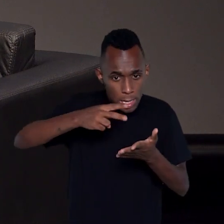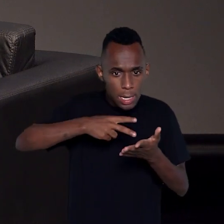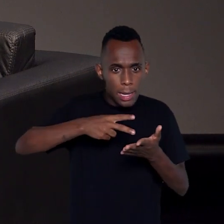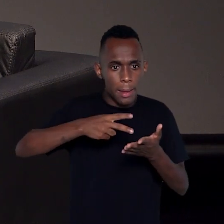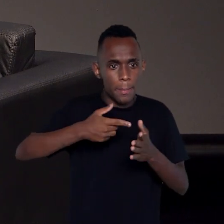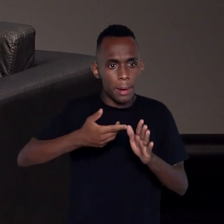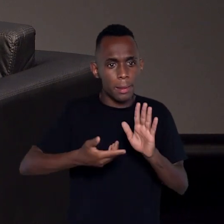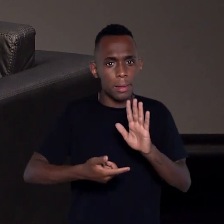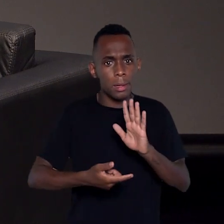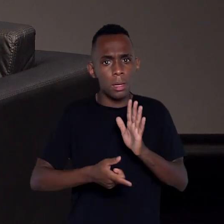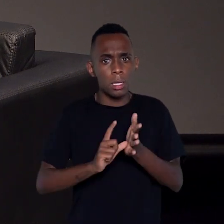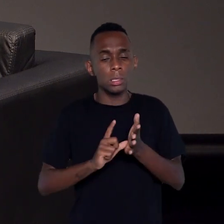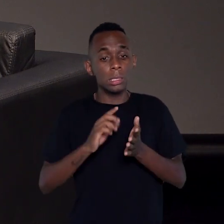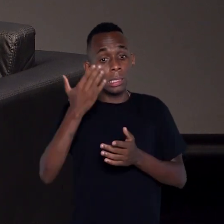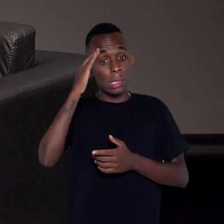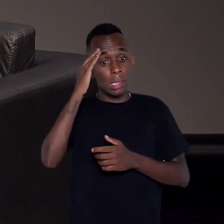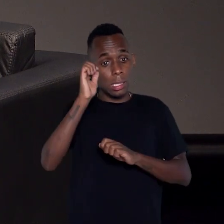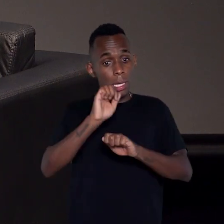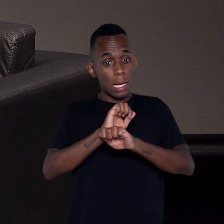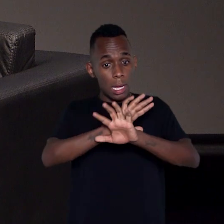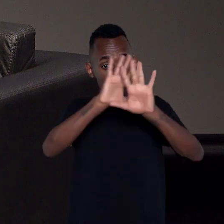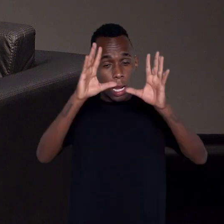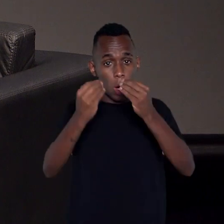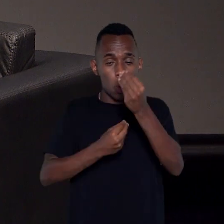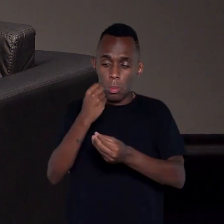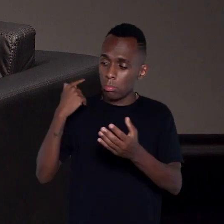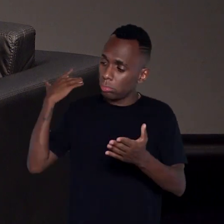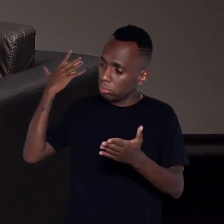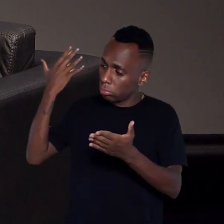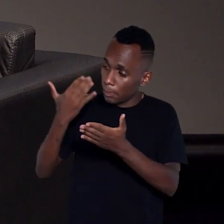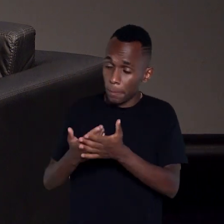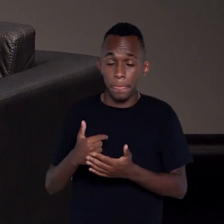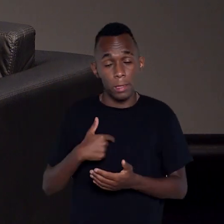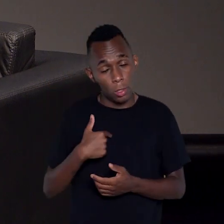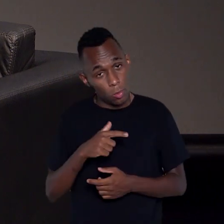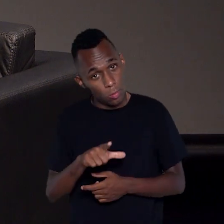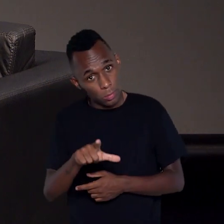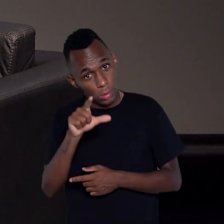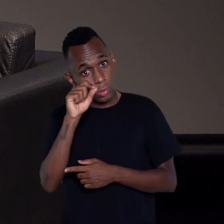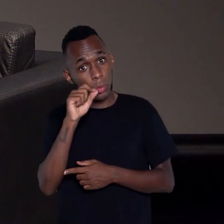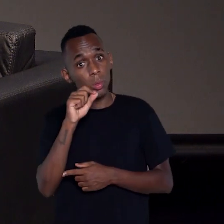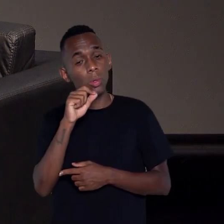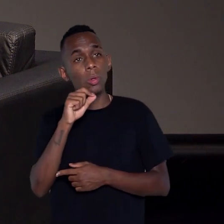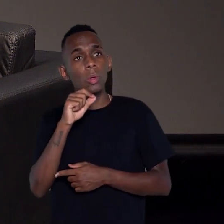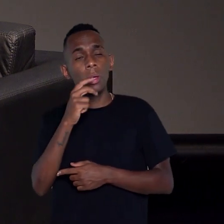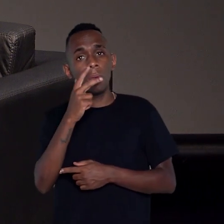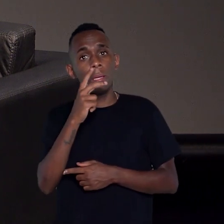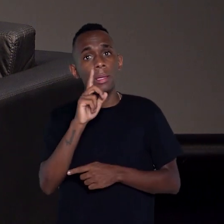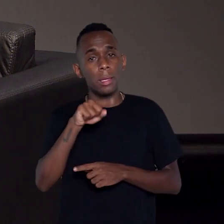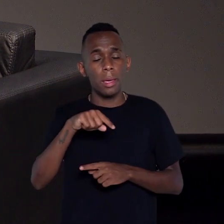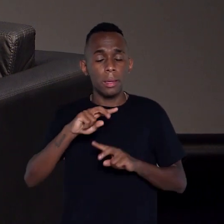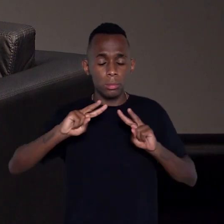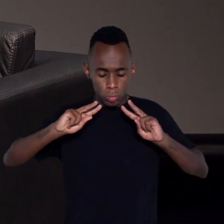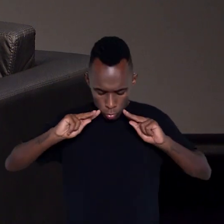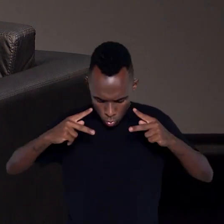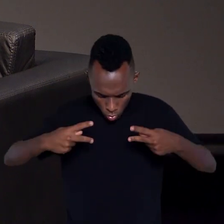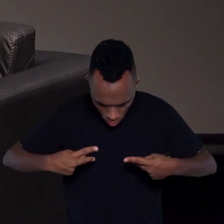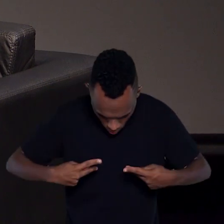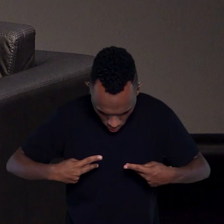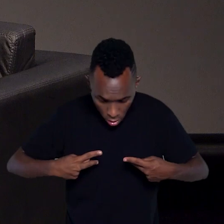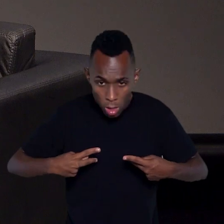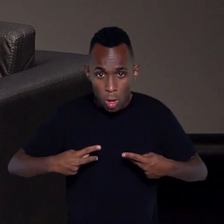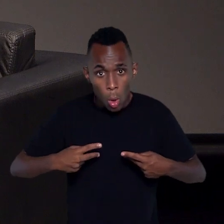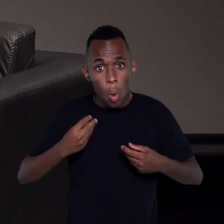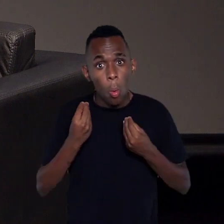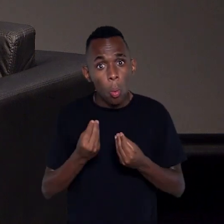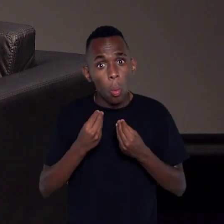narrativas para entender como se deu esse processo. Eu prefiro acreditar que é uma maneira de encontrar si mesmo, né? Porque eles estão